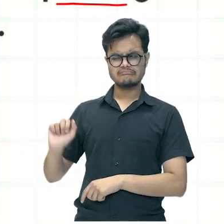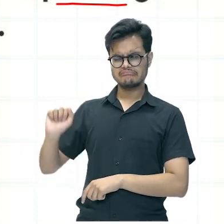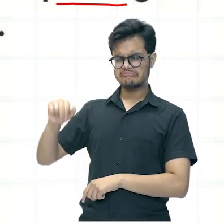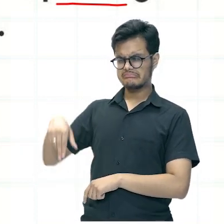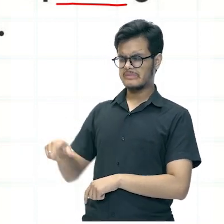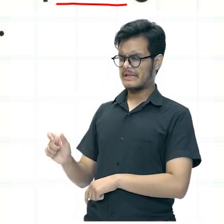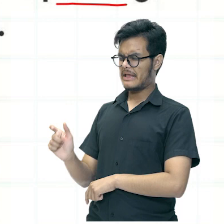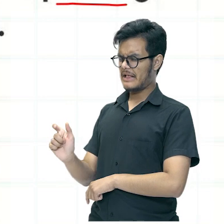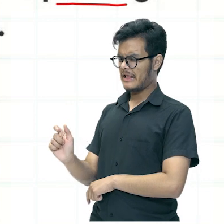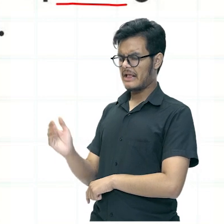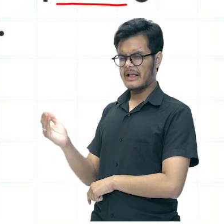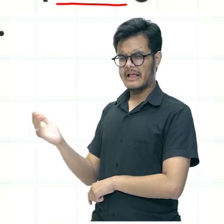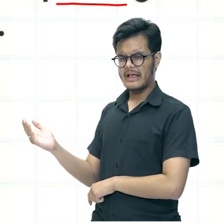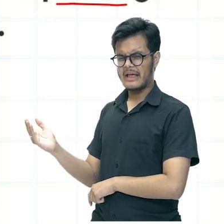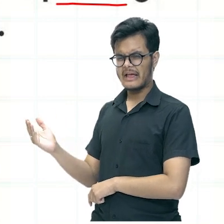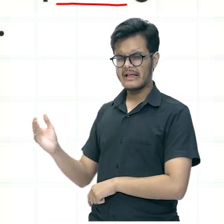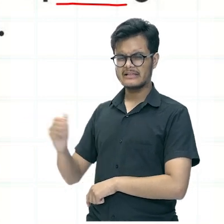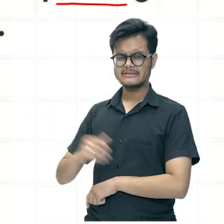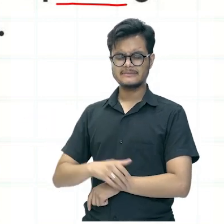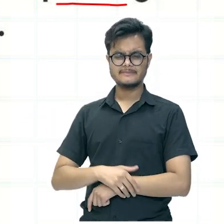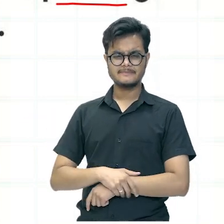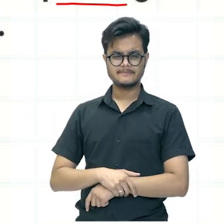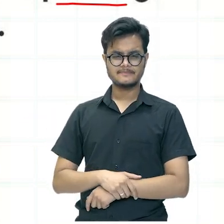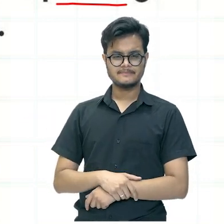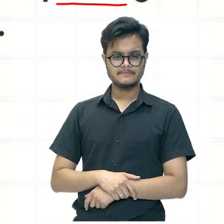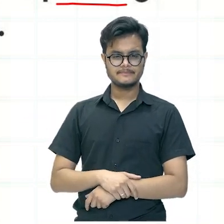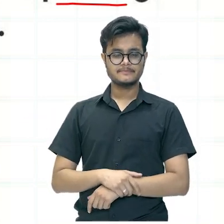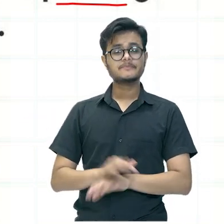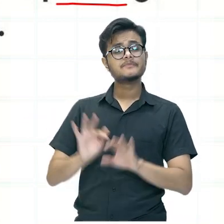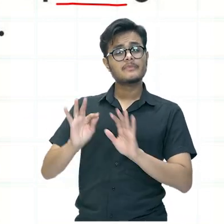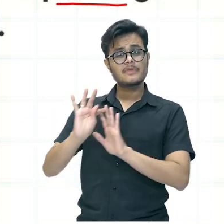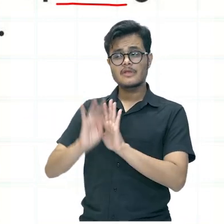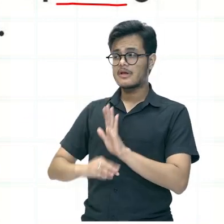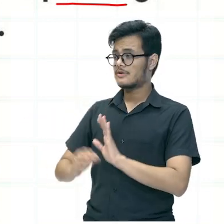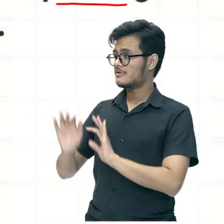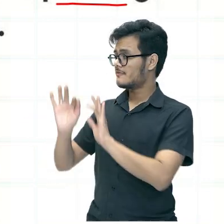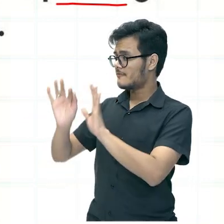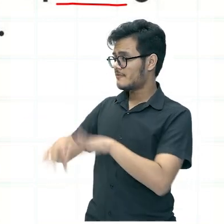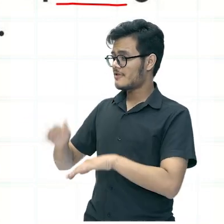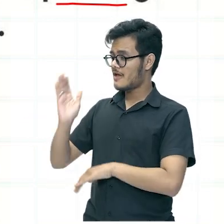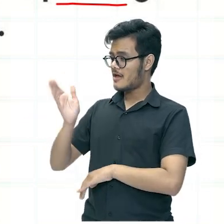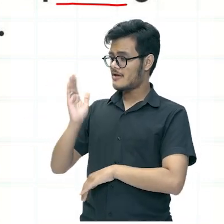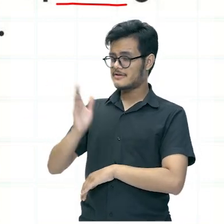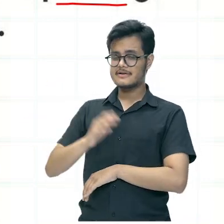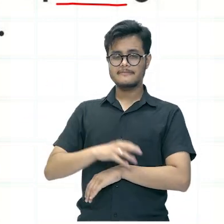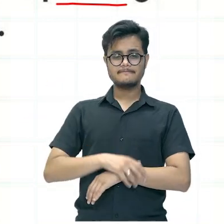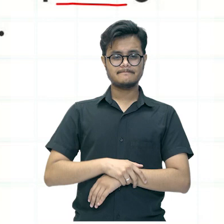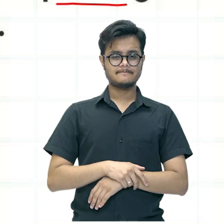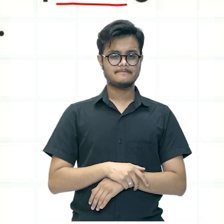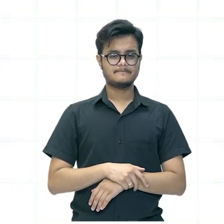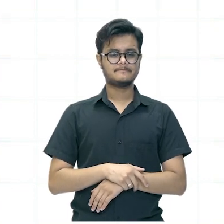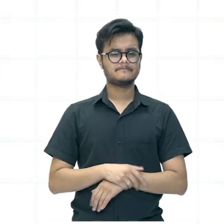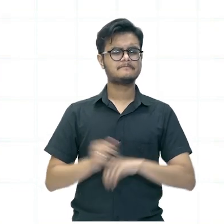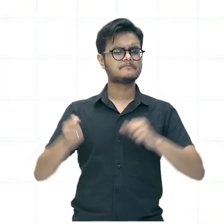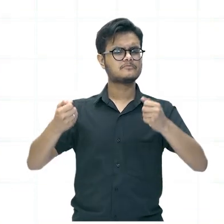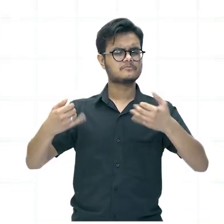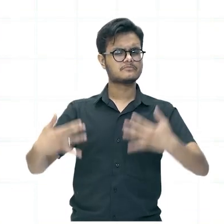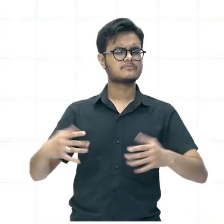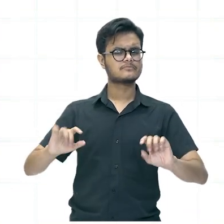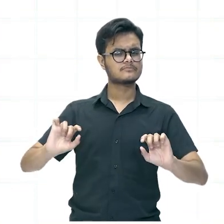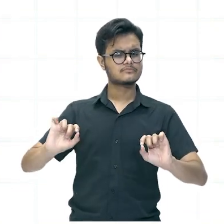and, ok? And inability. E a gente finaliza ali com mais um pedacinho do texto que diz o seguinte: